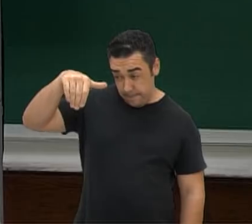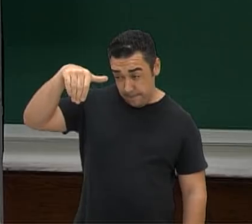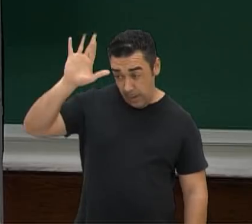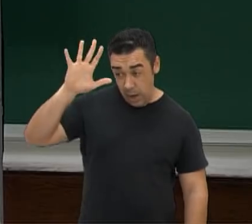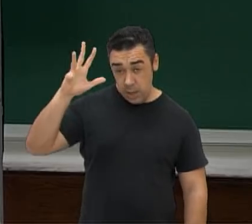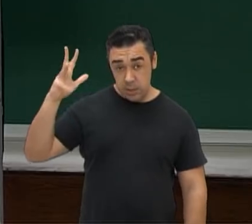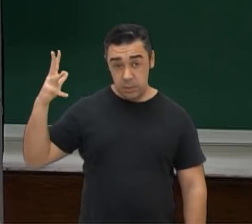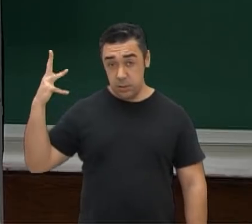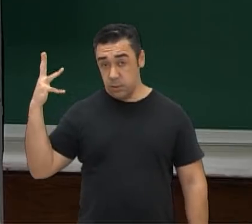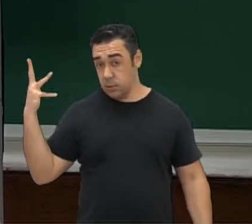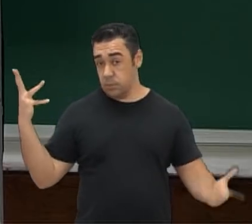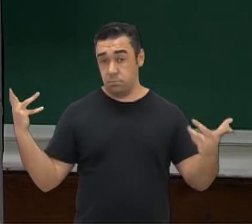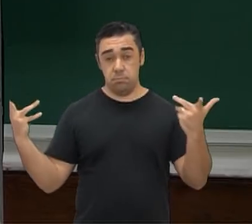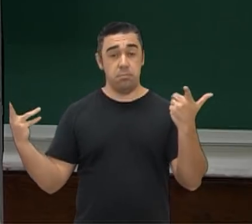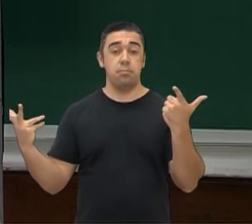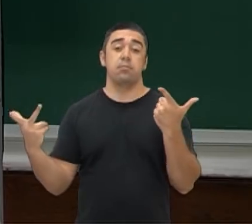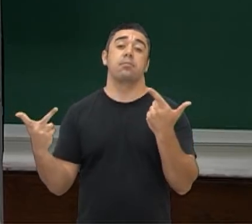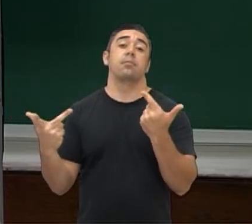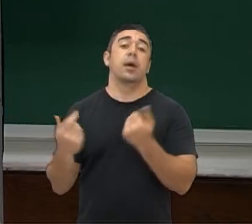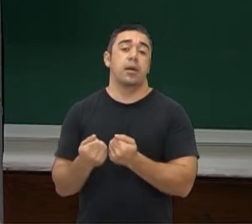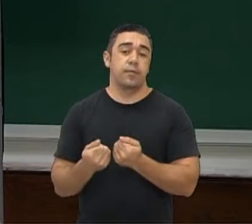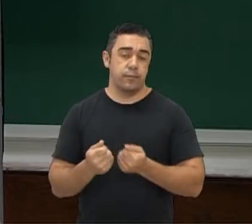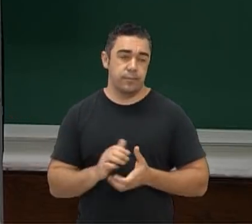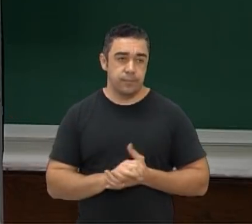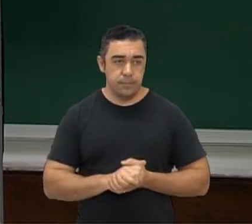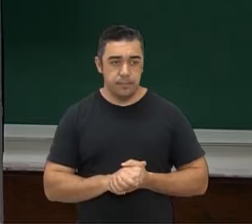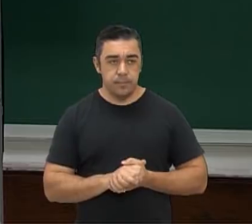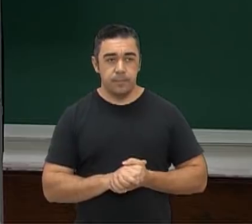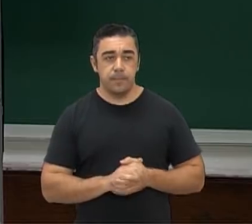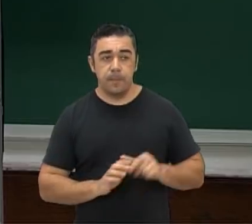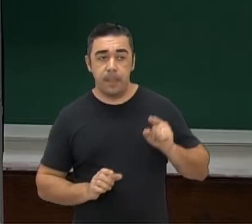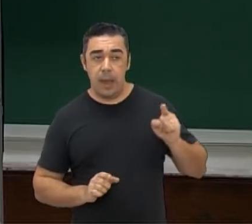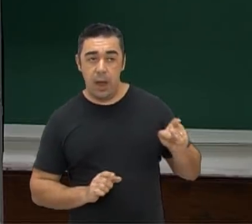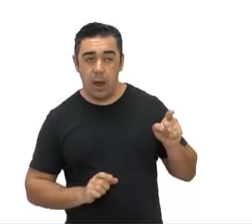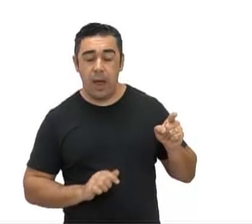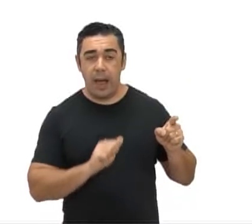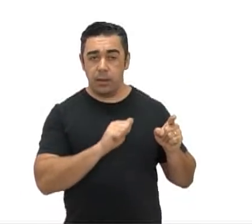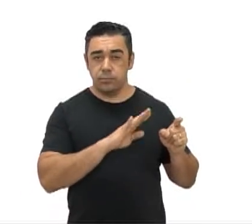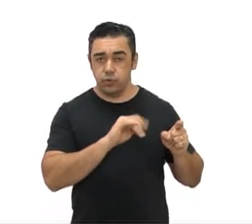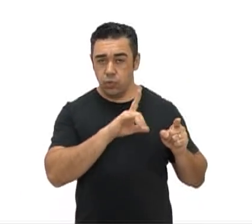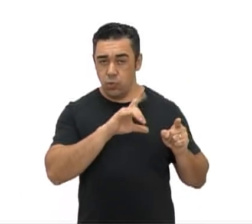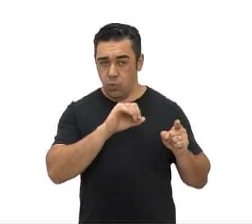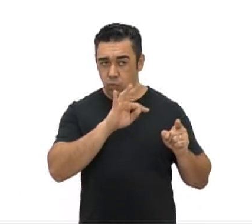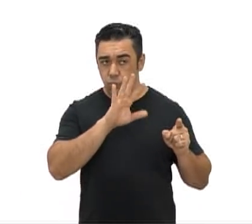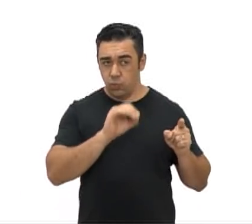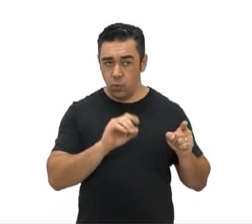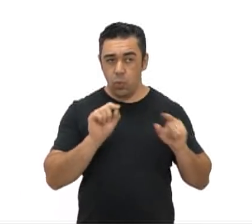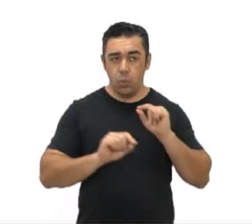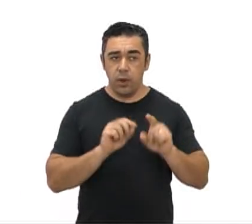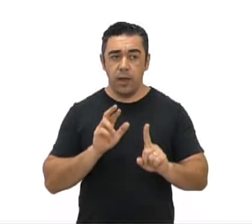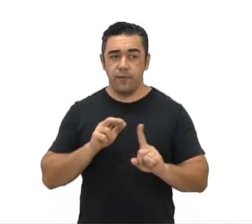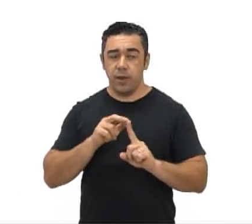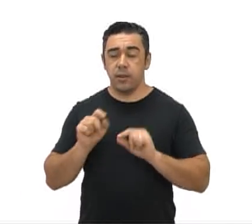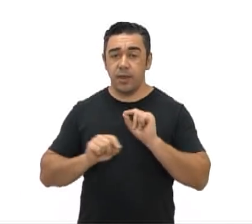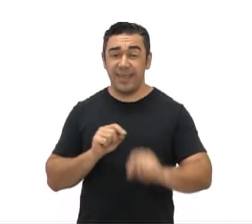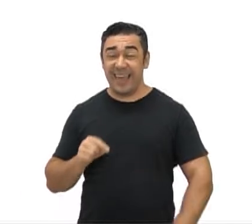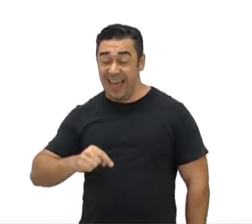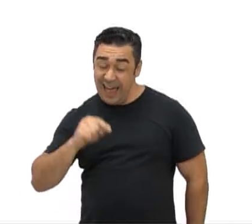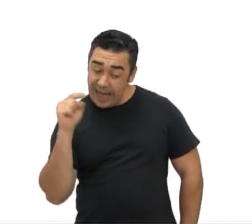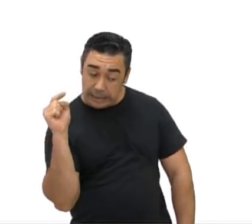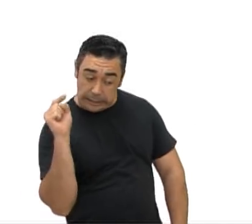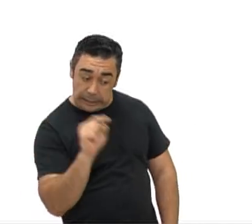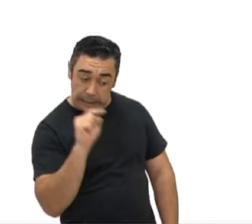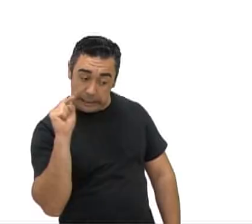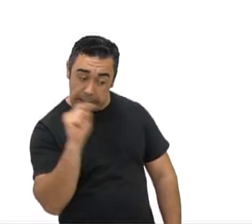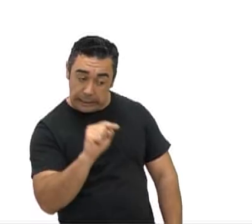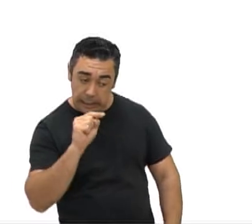um conjunto de livros e destaco um, a gente chama de superlativo relativo. Agora, no superlativo absoluto, quando se refere